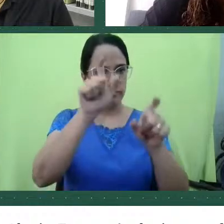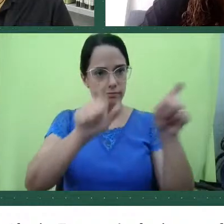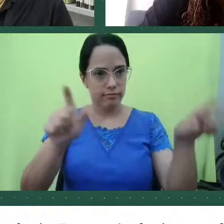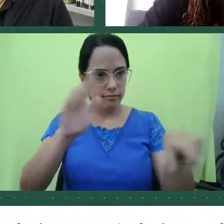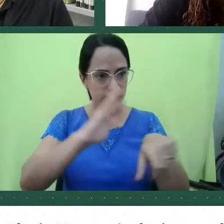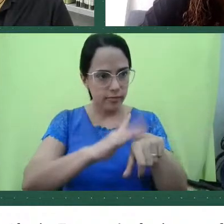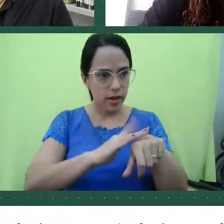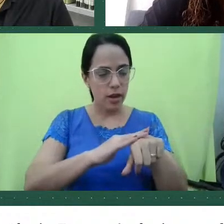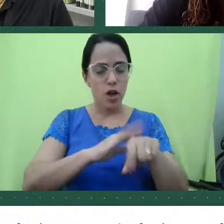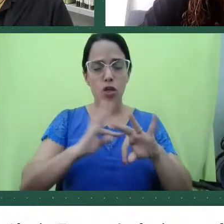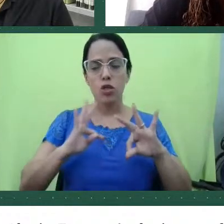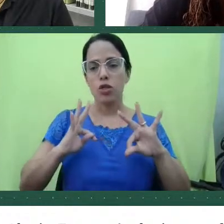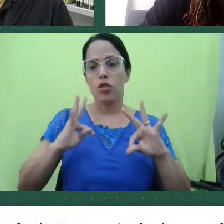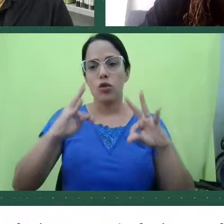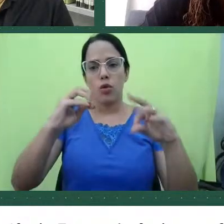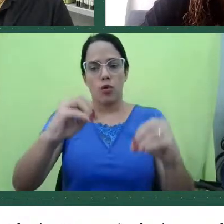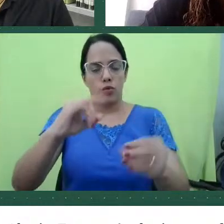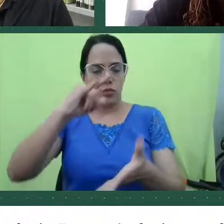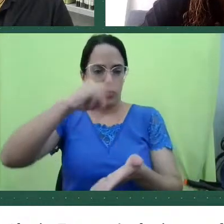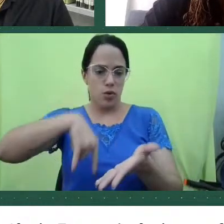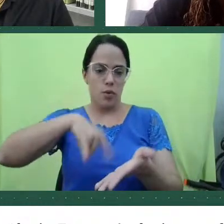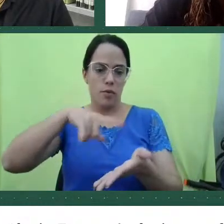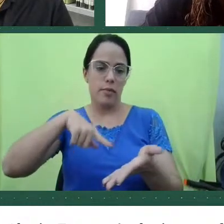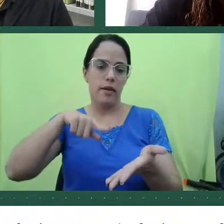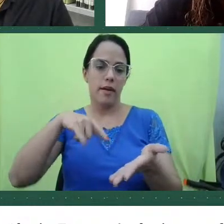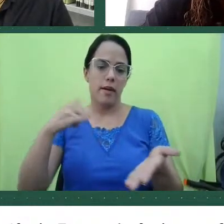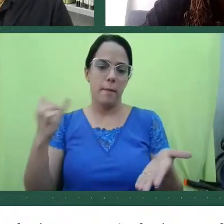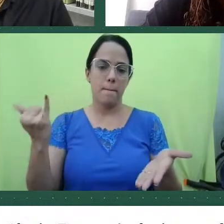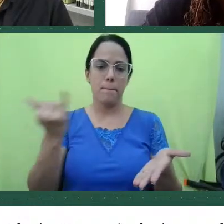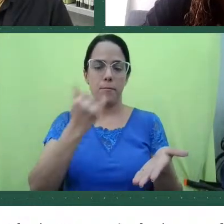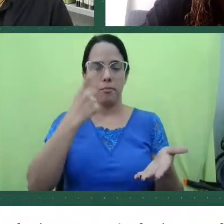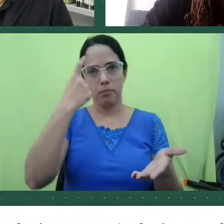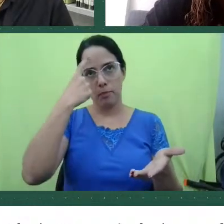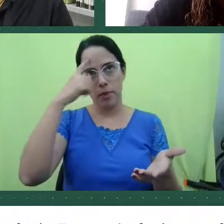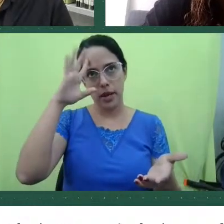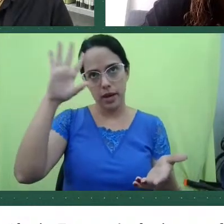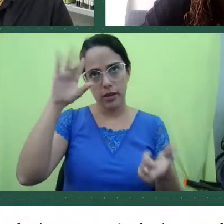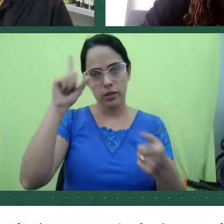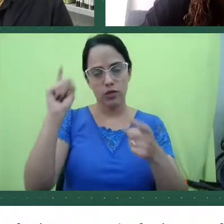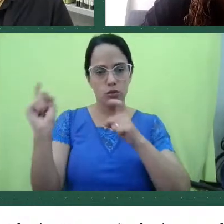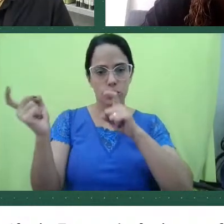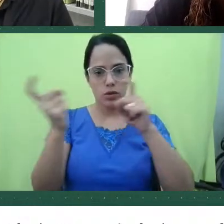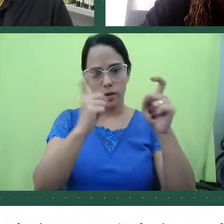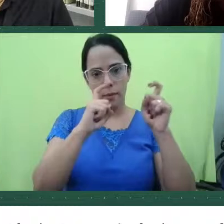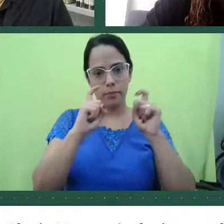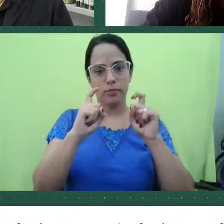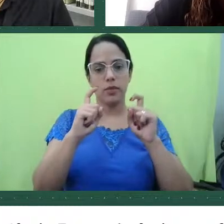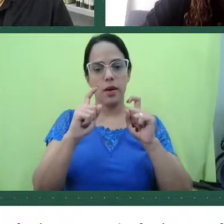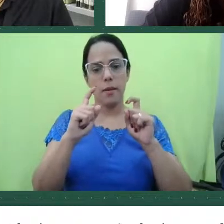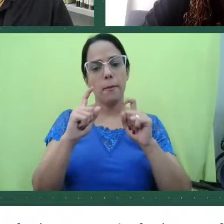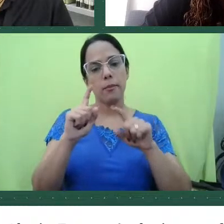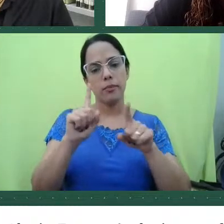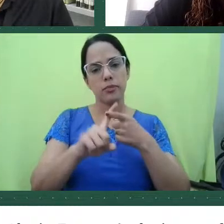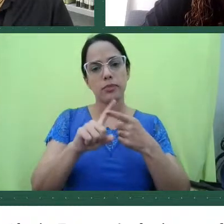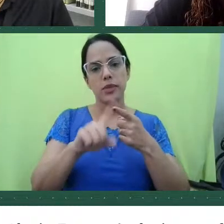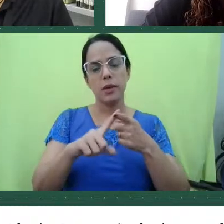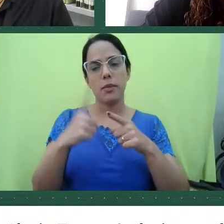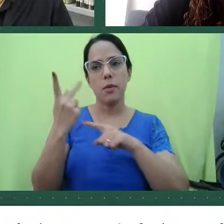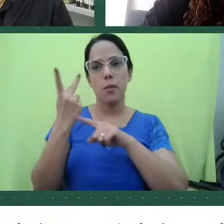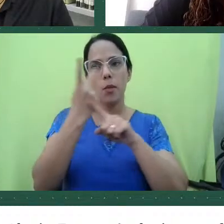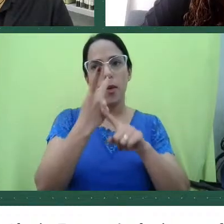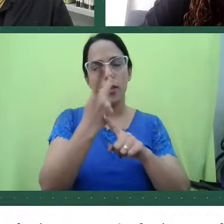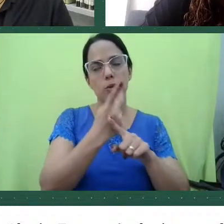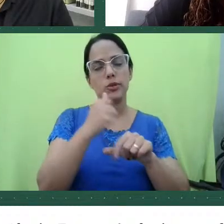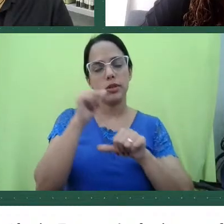cada vez mais se pensa, se discute, se debate e se busca